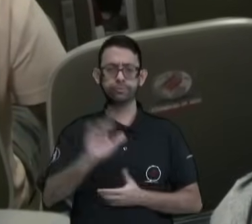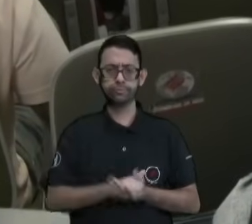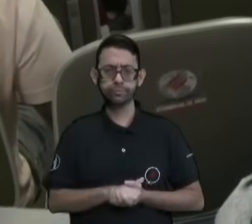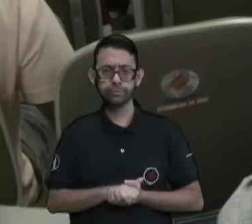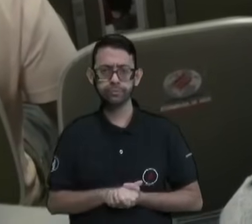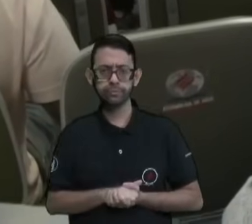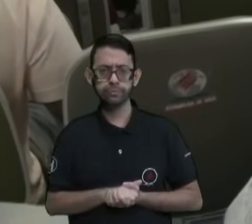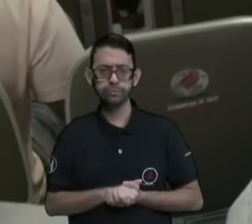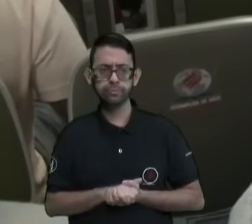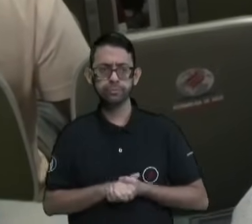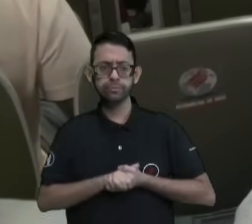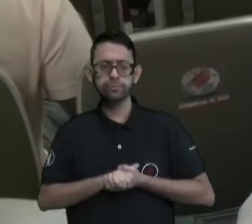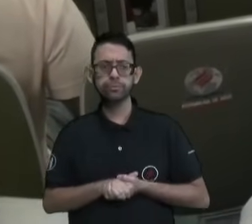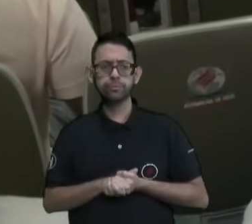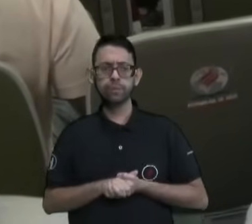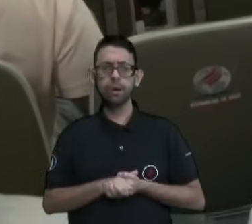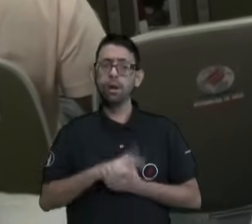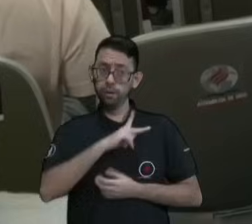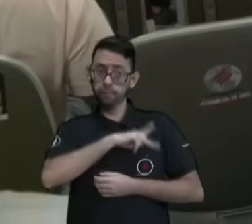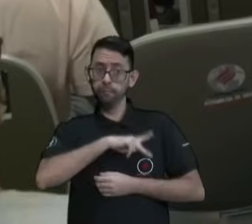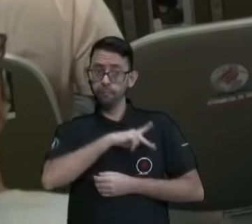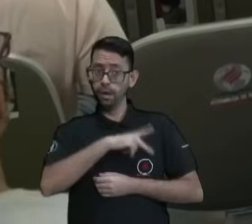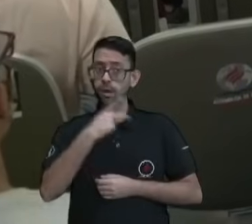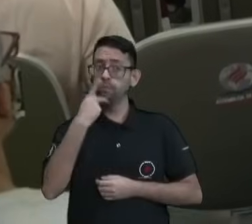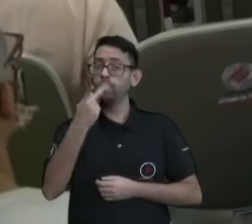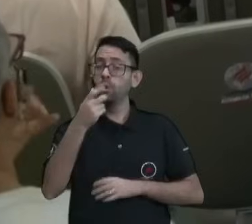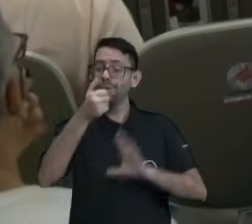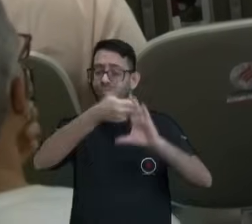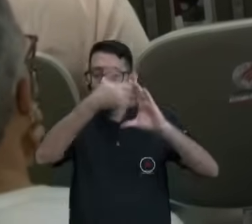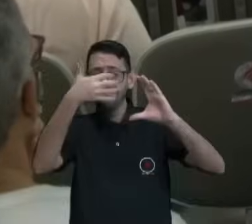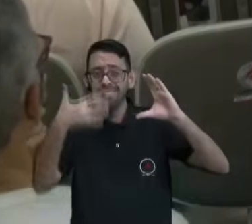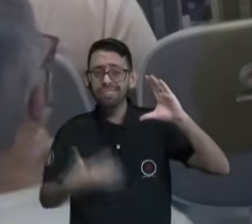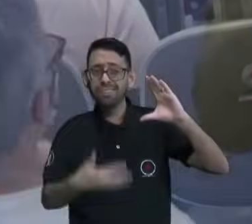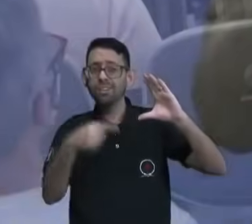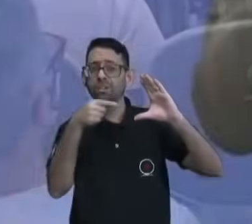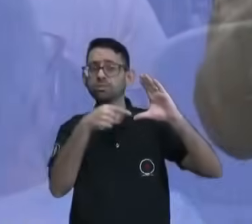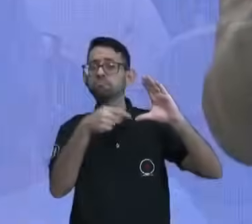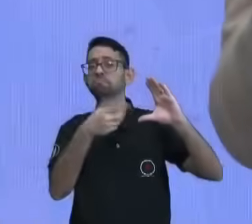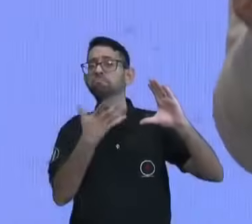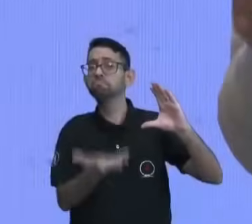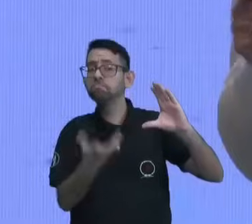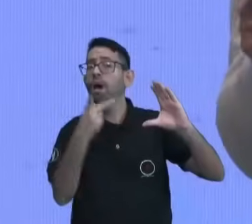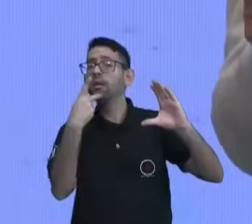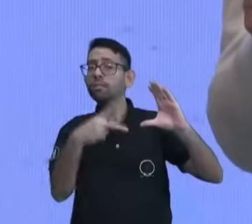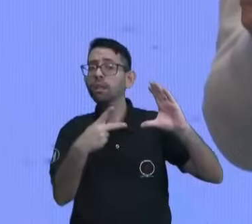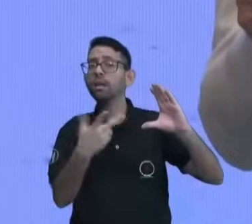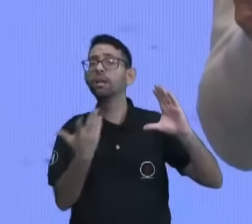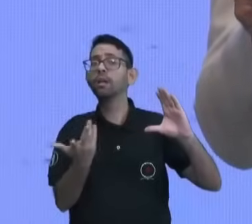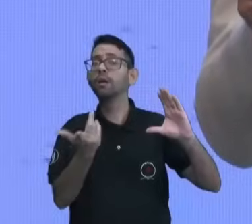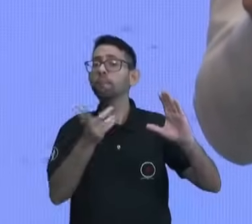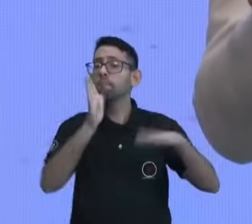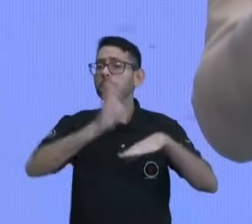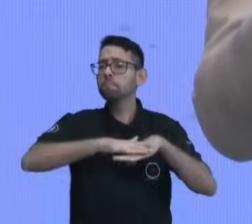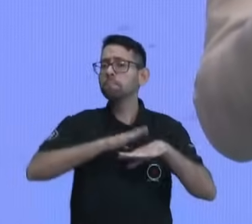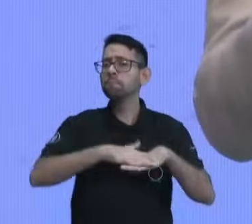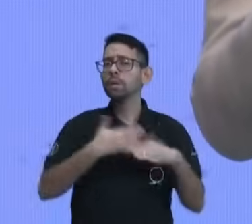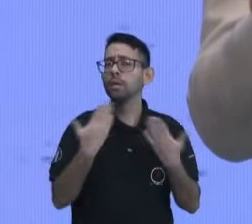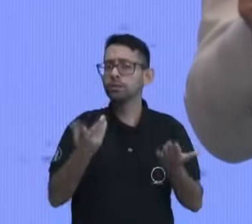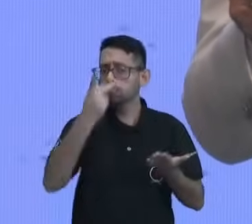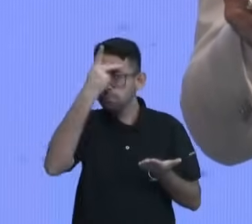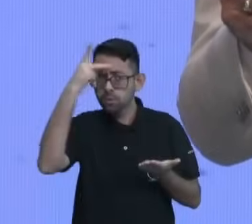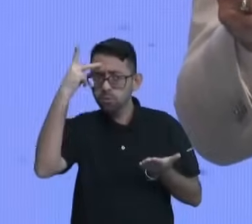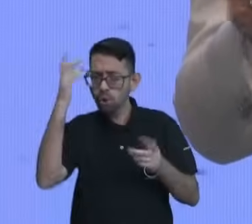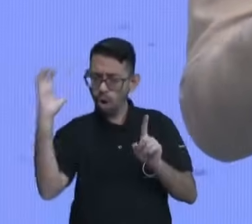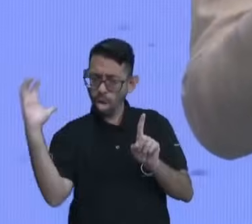fazer Mas é porque ele tava debaixo de pressão de gente colocando em dúvida o seu ministério